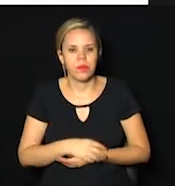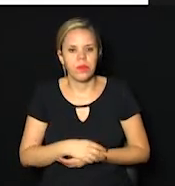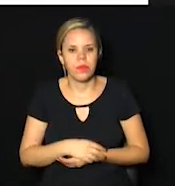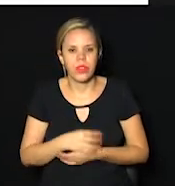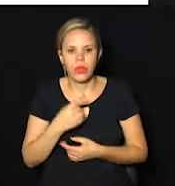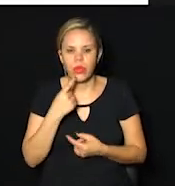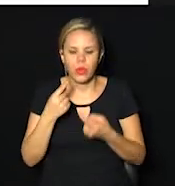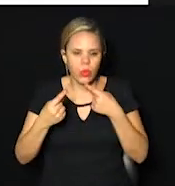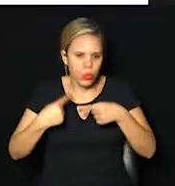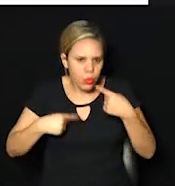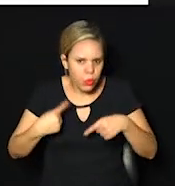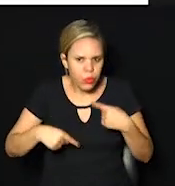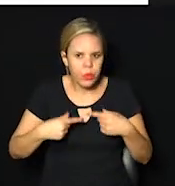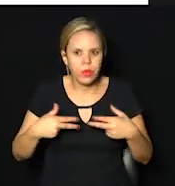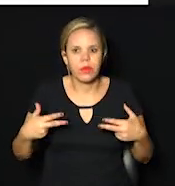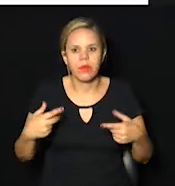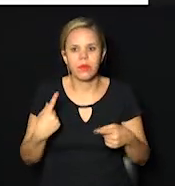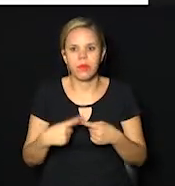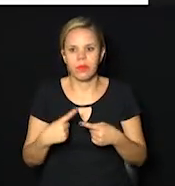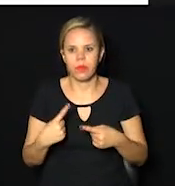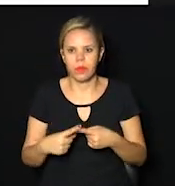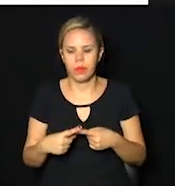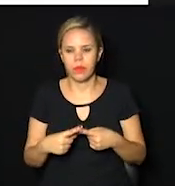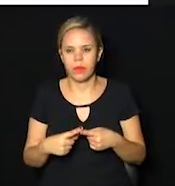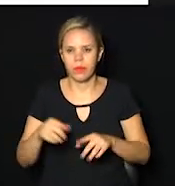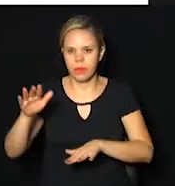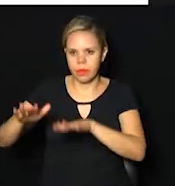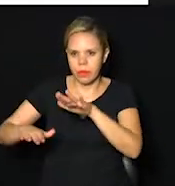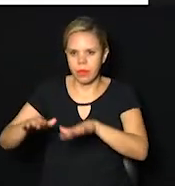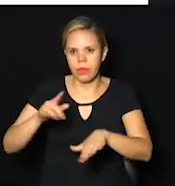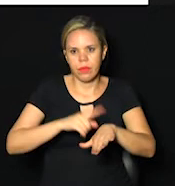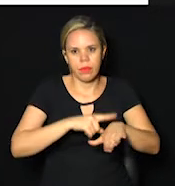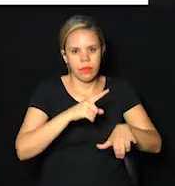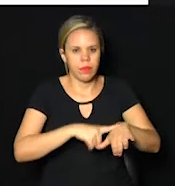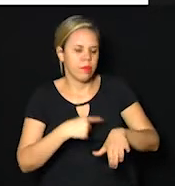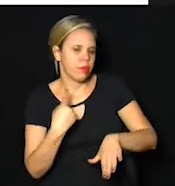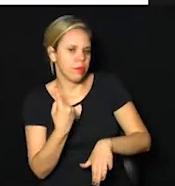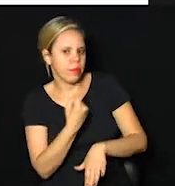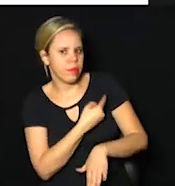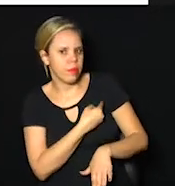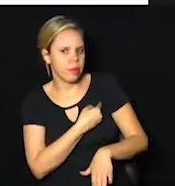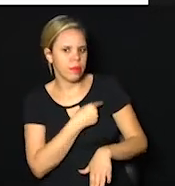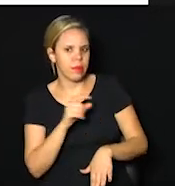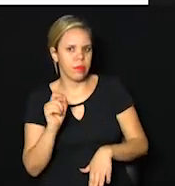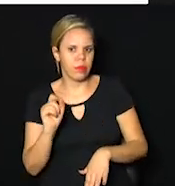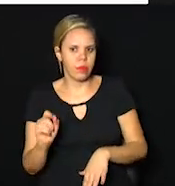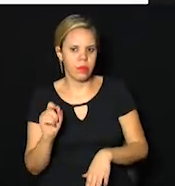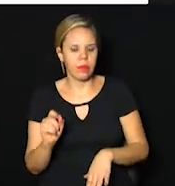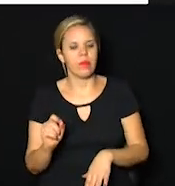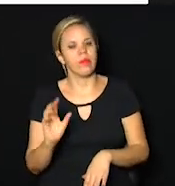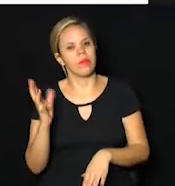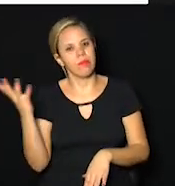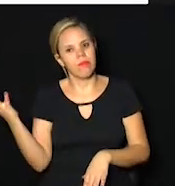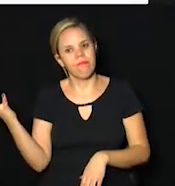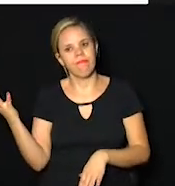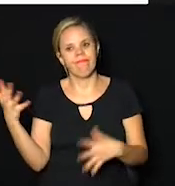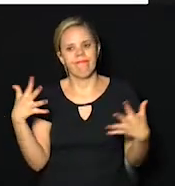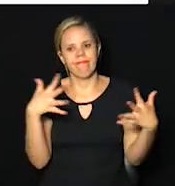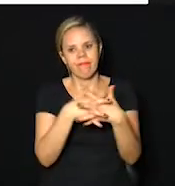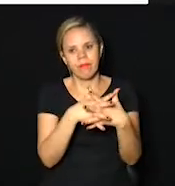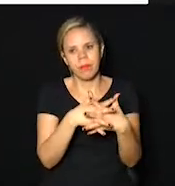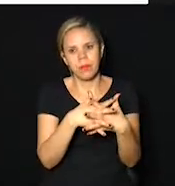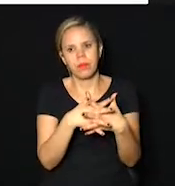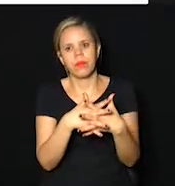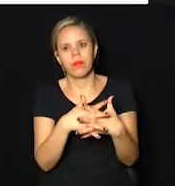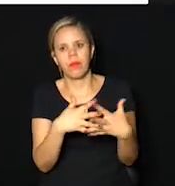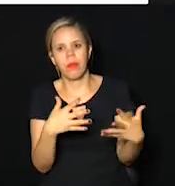discuta um pouco isso. Porque em determinados momentos a gente acaba se confundindo um